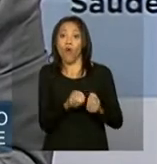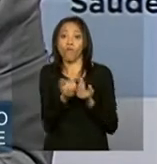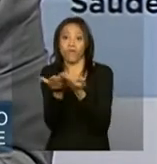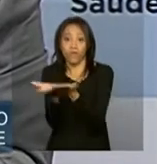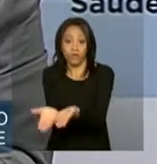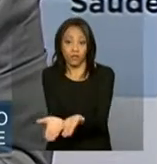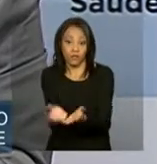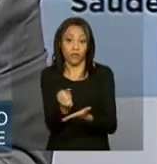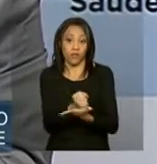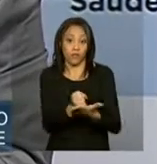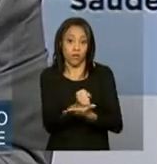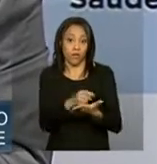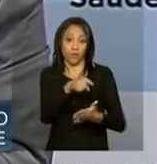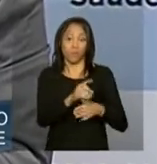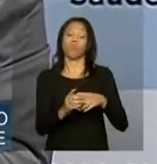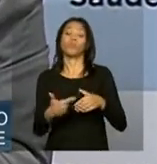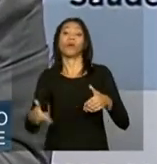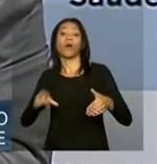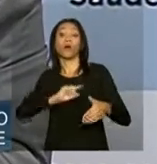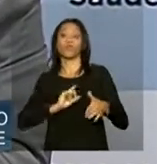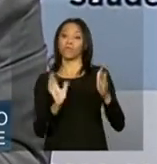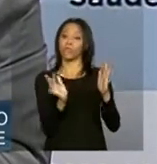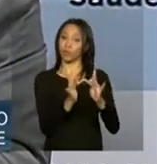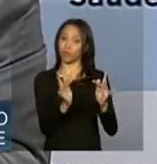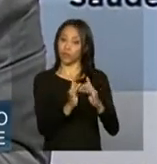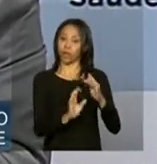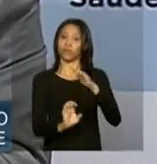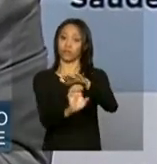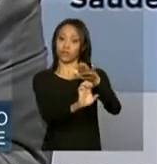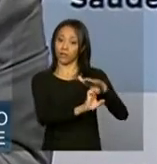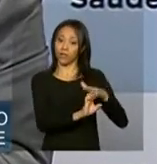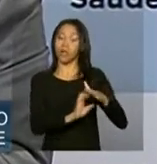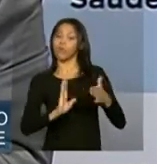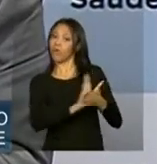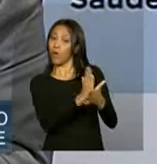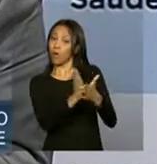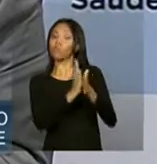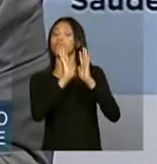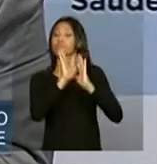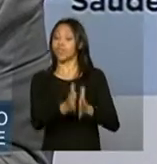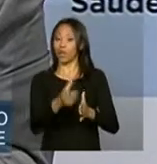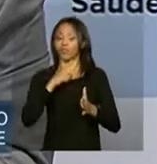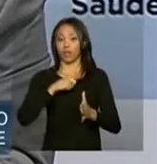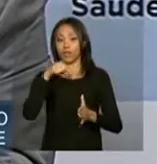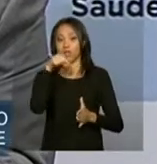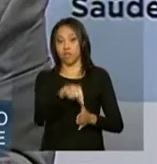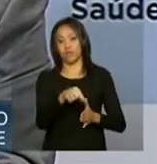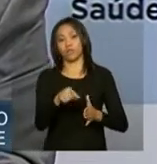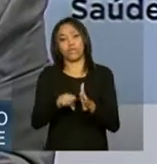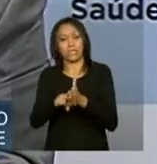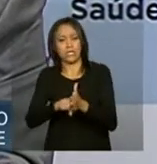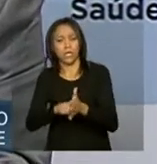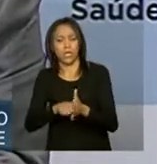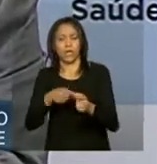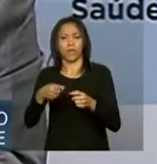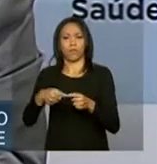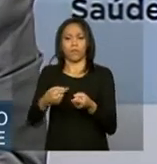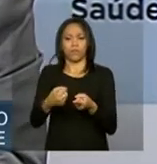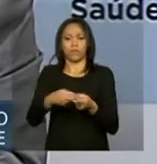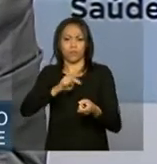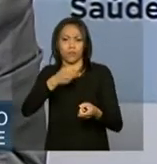em contato com a operadora, porque algumas operadoras, como disse o Dr. André Longo, já oferecem esses tipos de exames, de